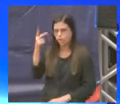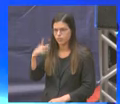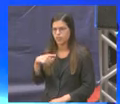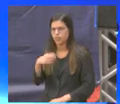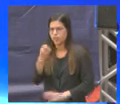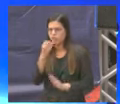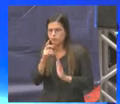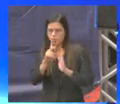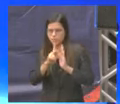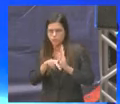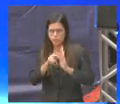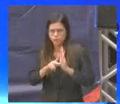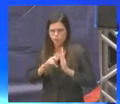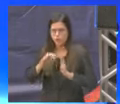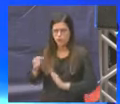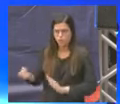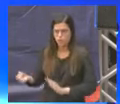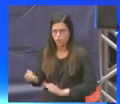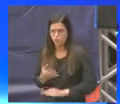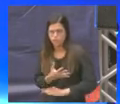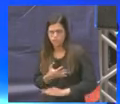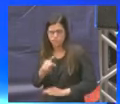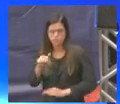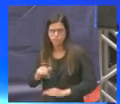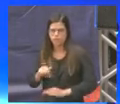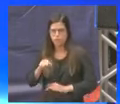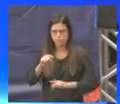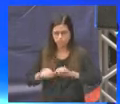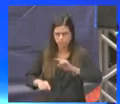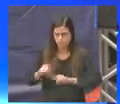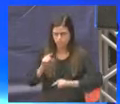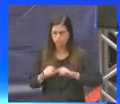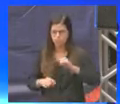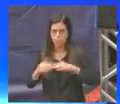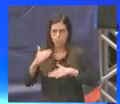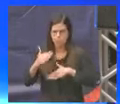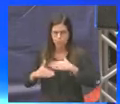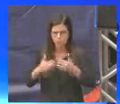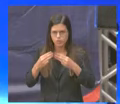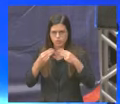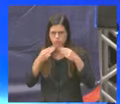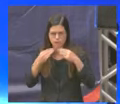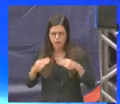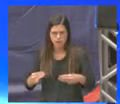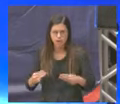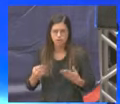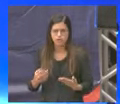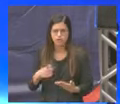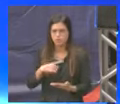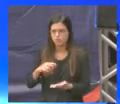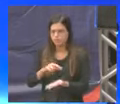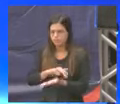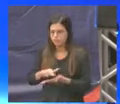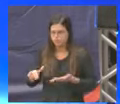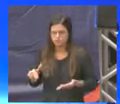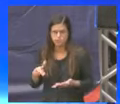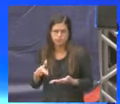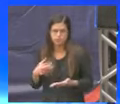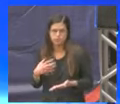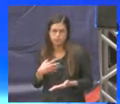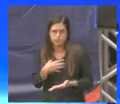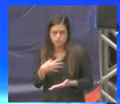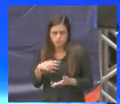E a inovação, ela está aí. A inovação no produto, no processo, no marketing. Tem várias formas de inovar.